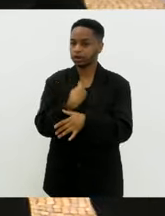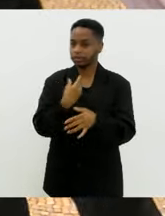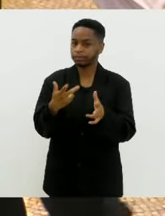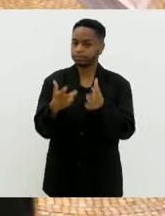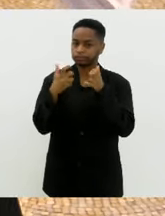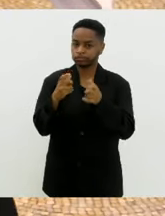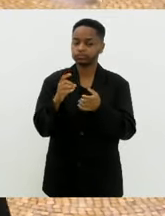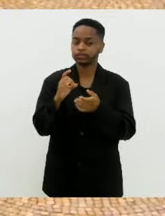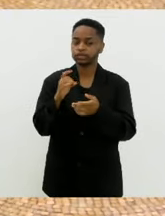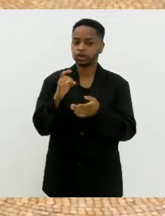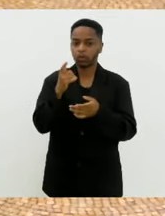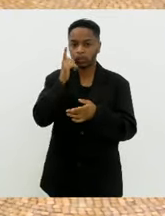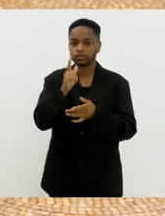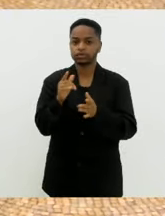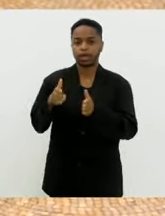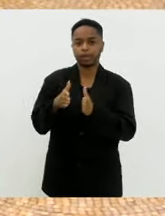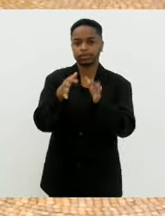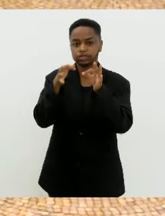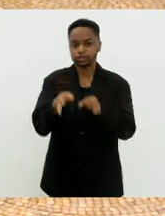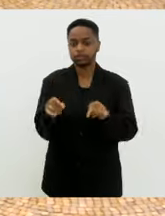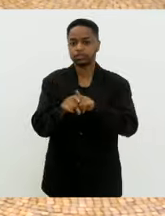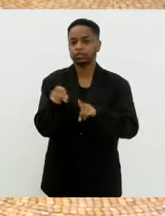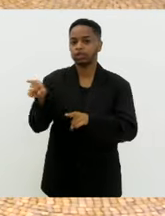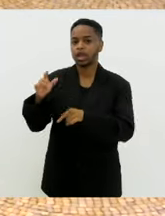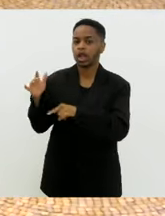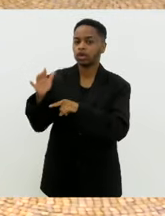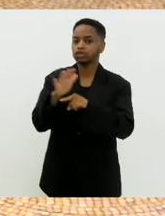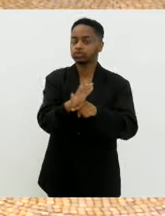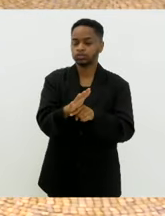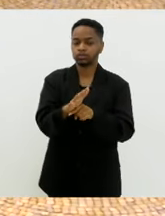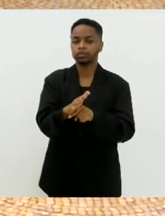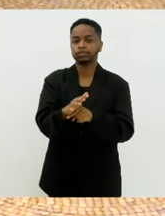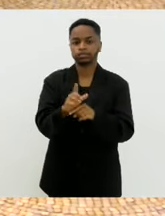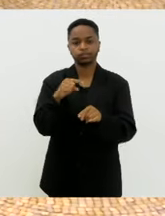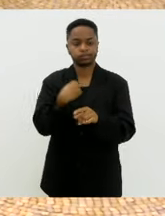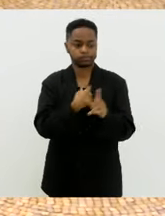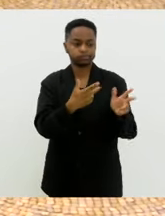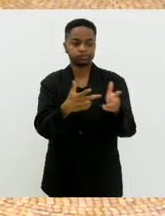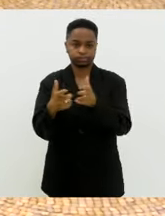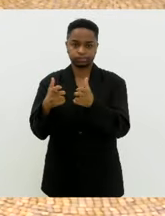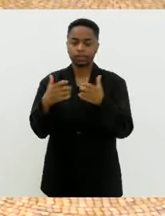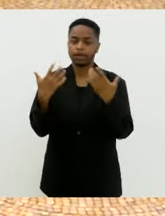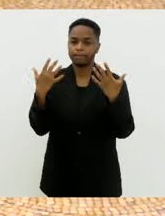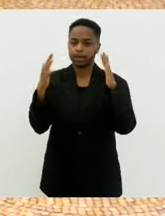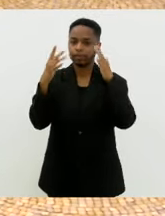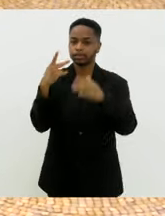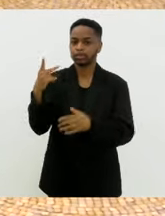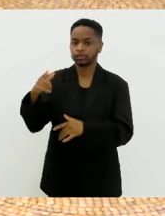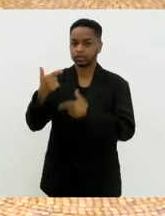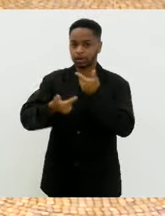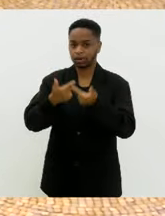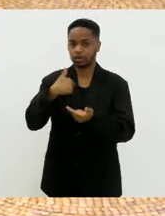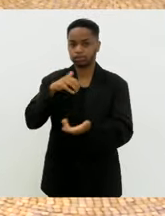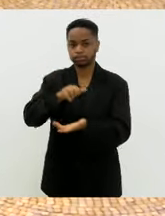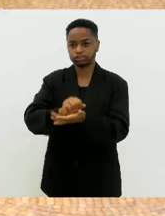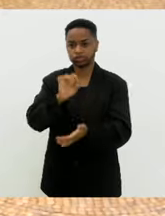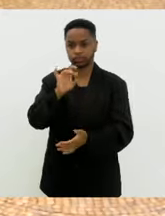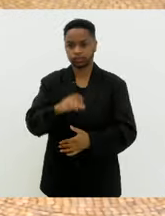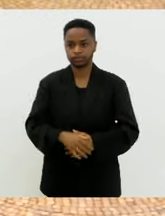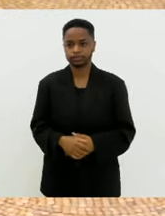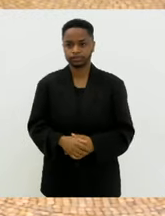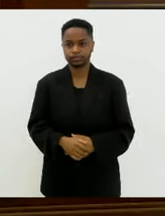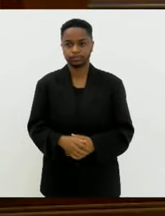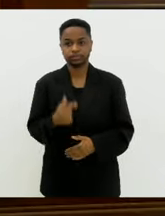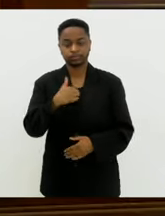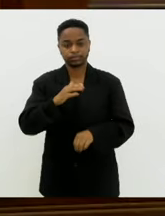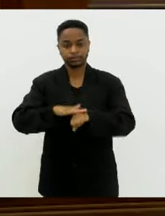a sua contribuição, Vinícius, como parlamentar, tem sido notória para todos nós. Parabéns pelo trabalho, só queria deixar isso aqui registrado. Eu que agradeço